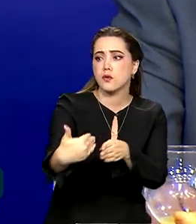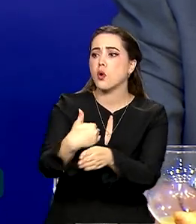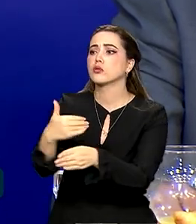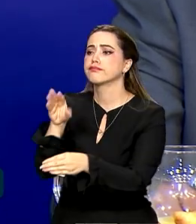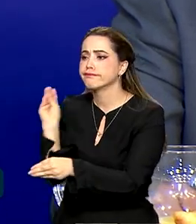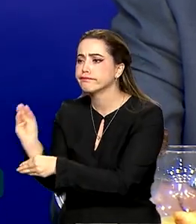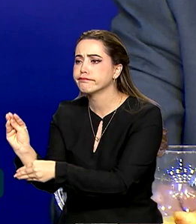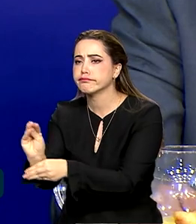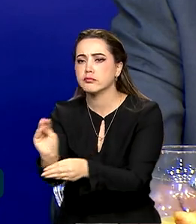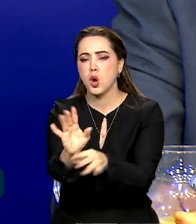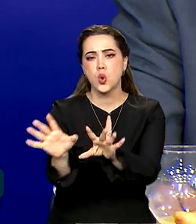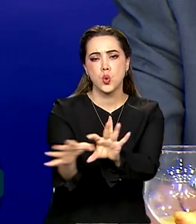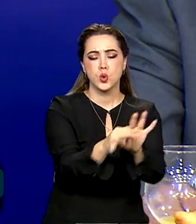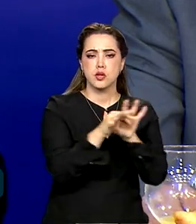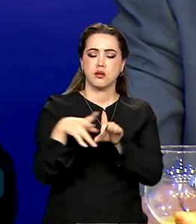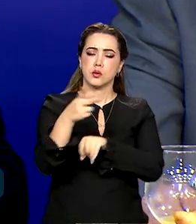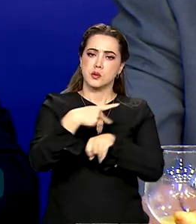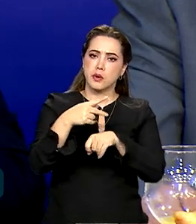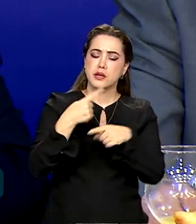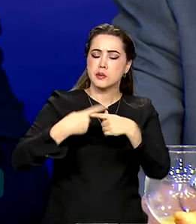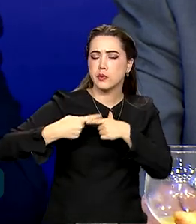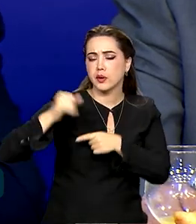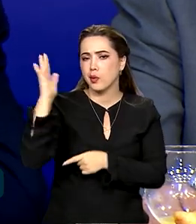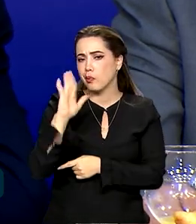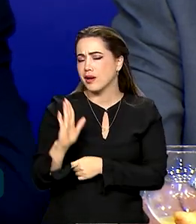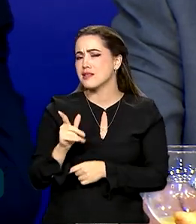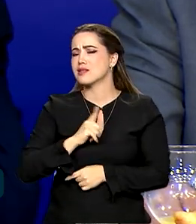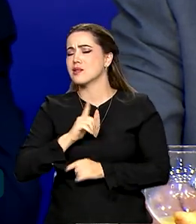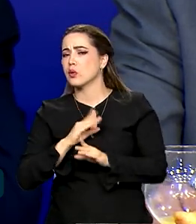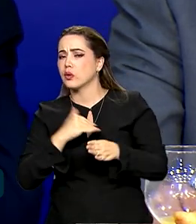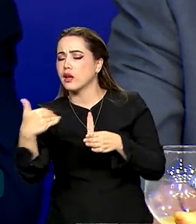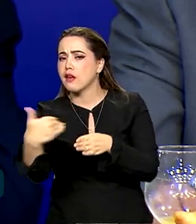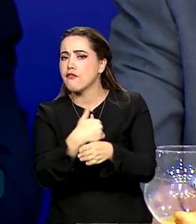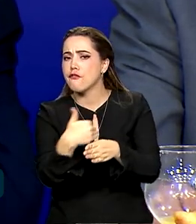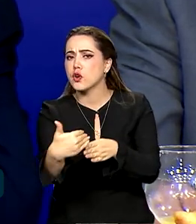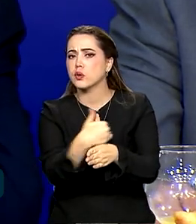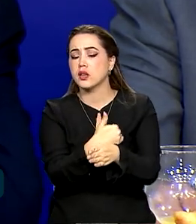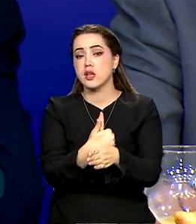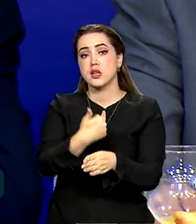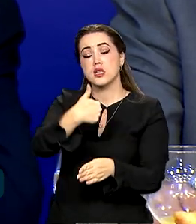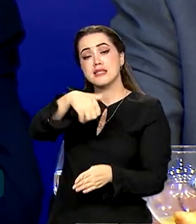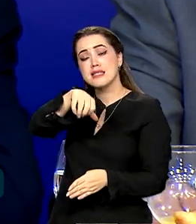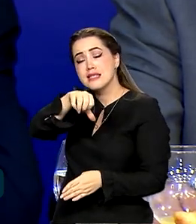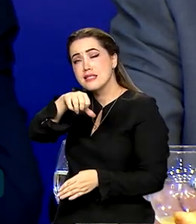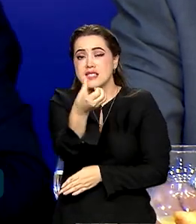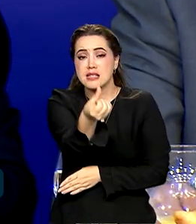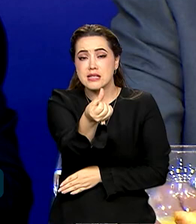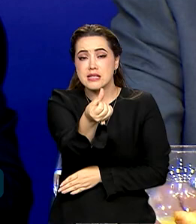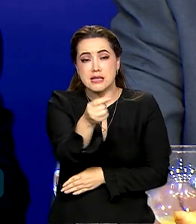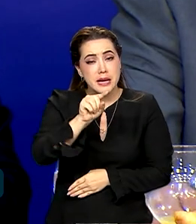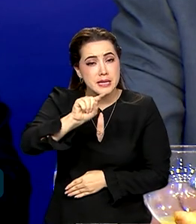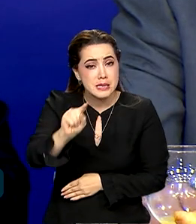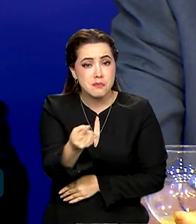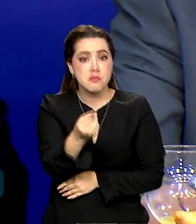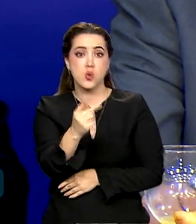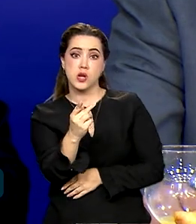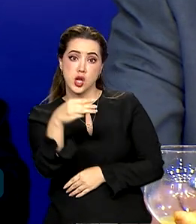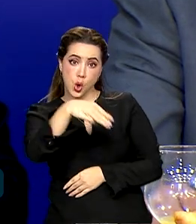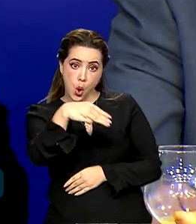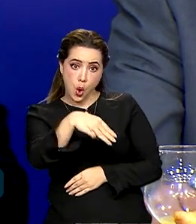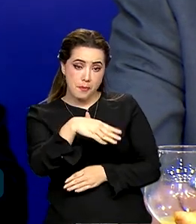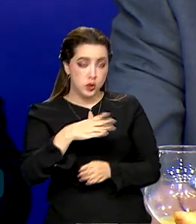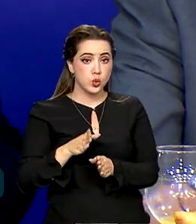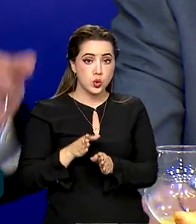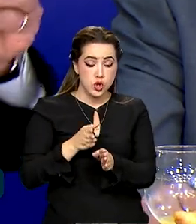países, porque o Brasil tem fronteira a quase 16.800 mil quilômetros de fronteira. Não é